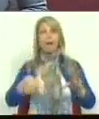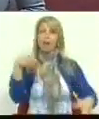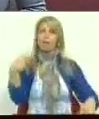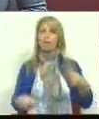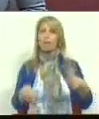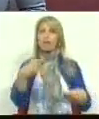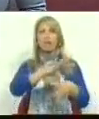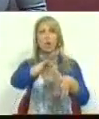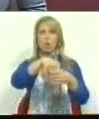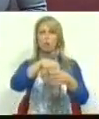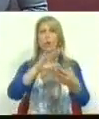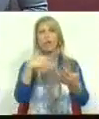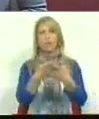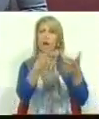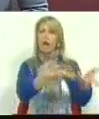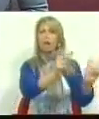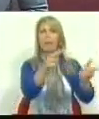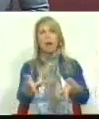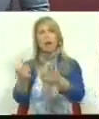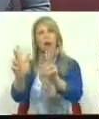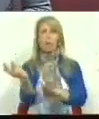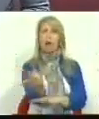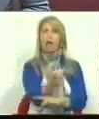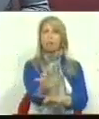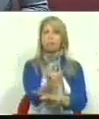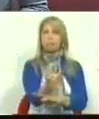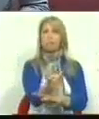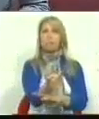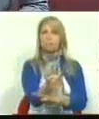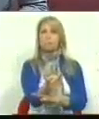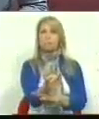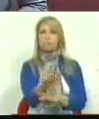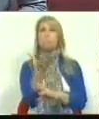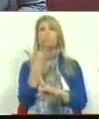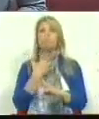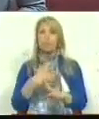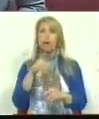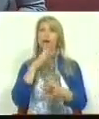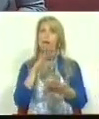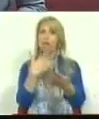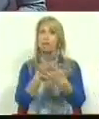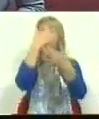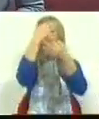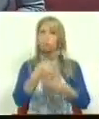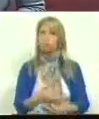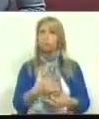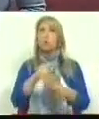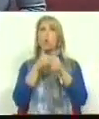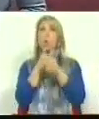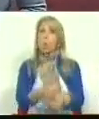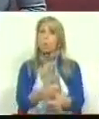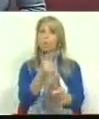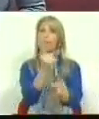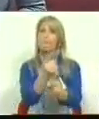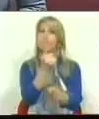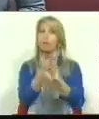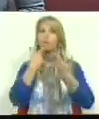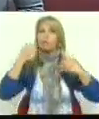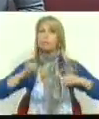mais liberdade às partes, e também procura disciplinar o estrito cumprimento dos mesmos, evitando